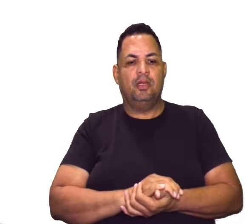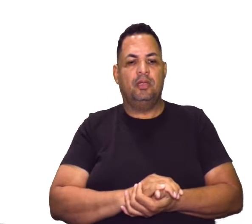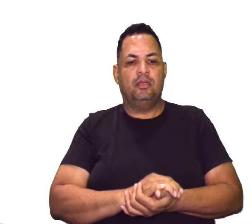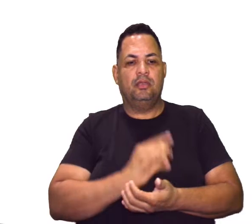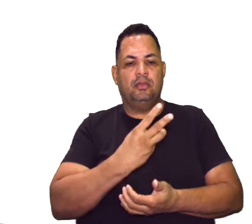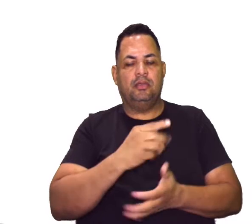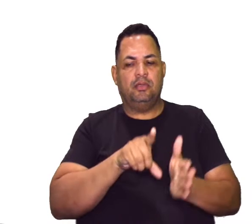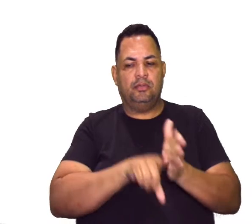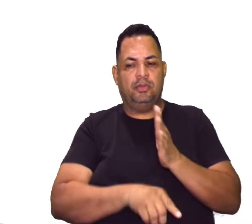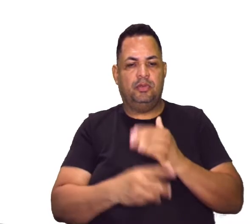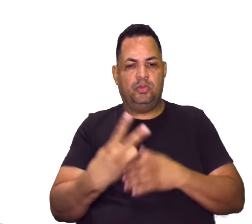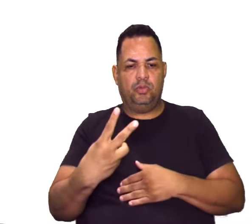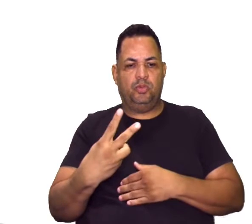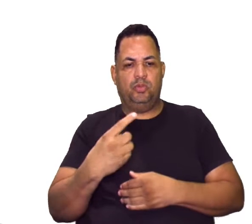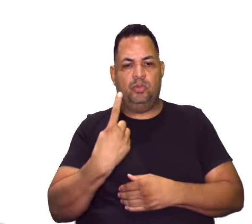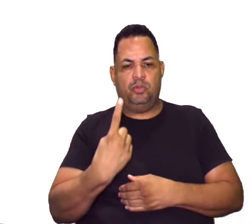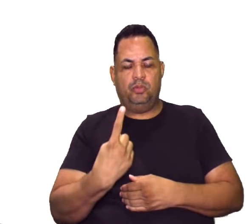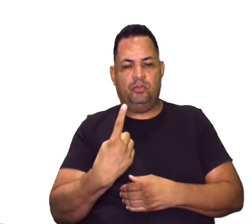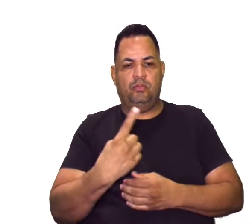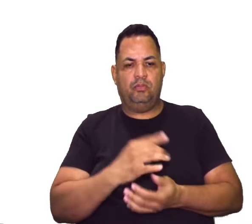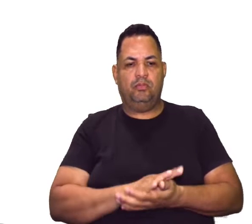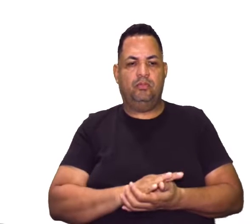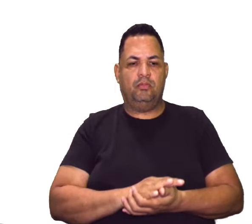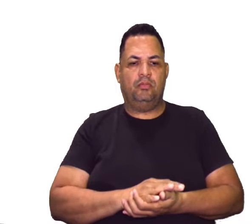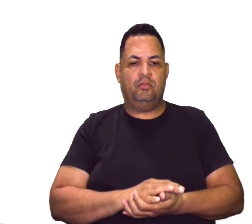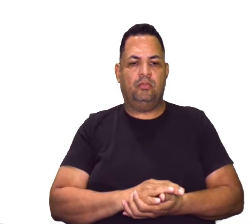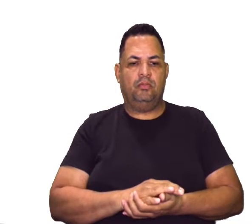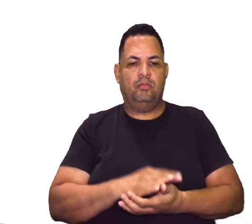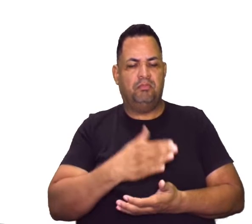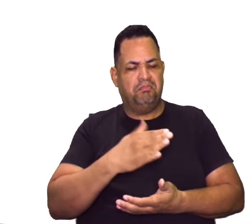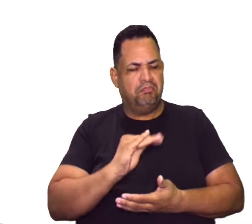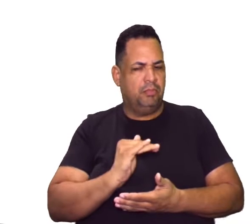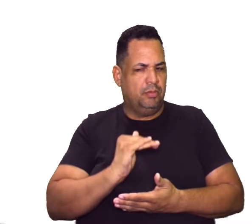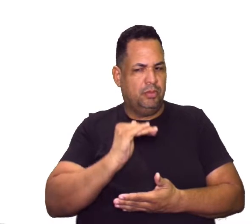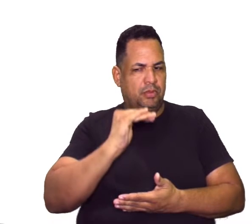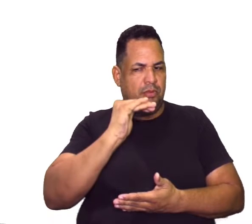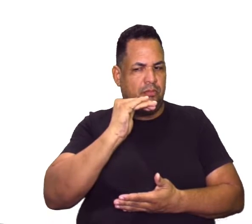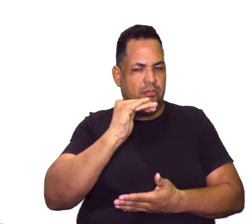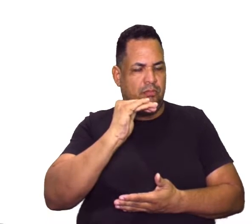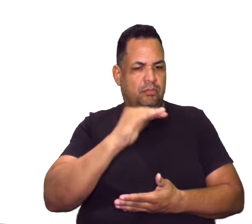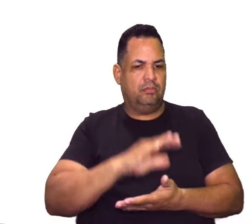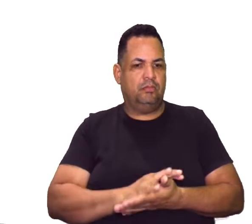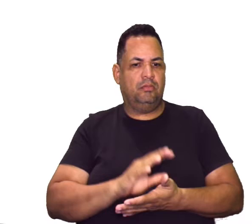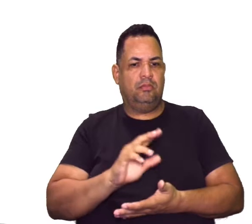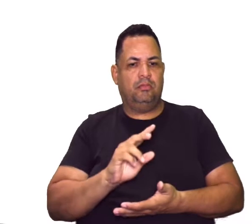H2SO3, 3 menos 2, 1, olha aí, um pouquinho forte.